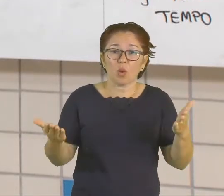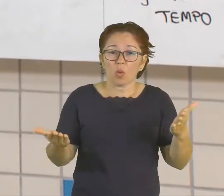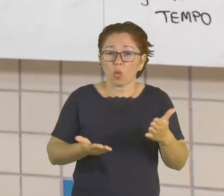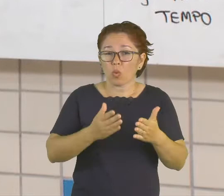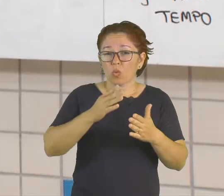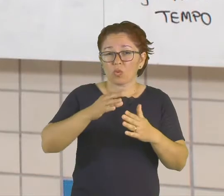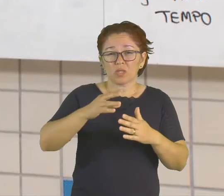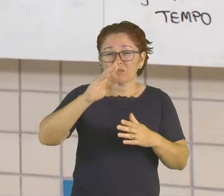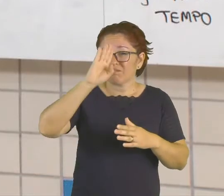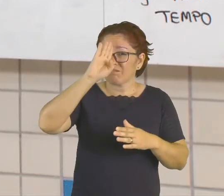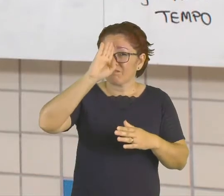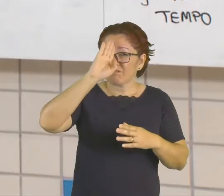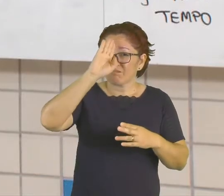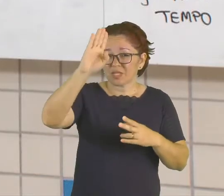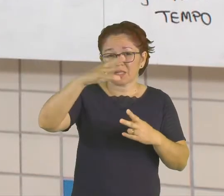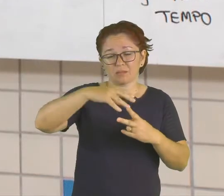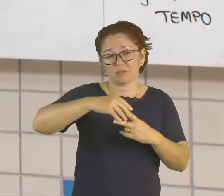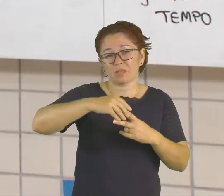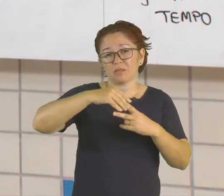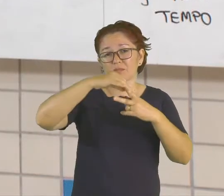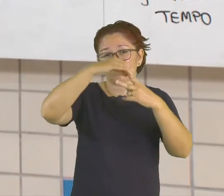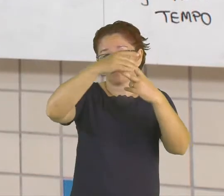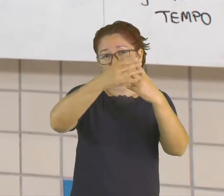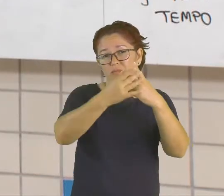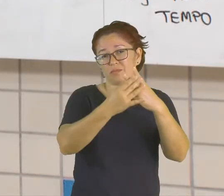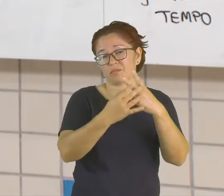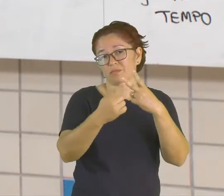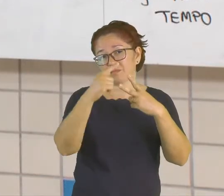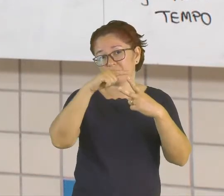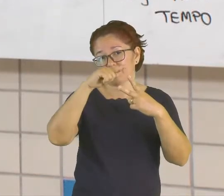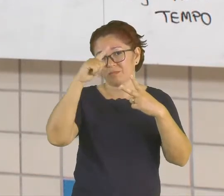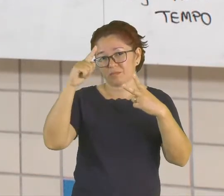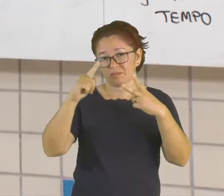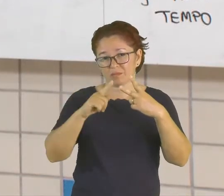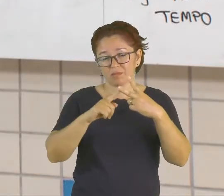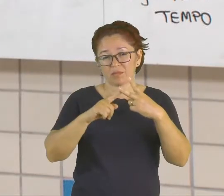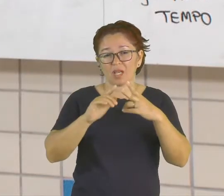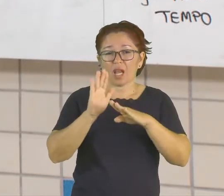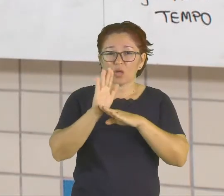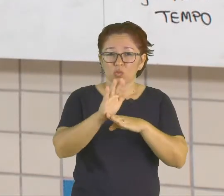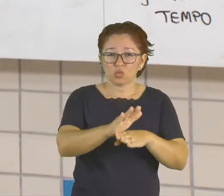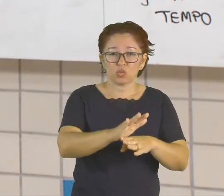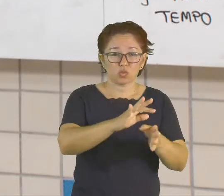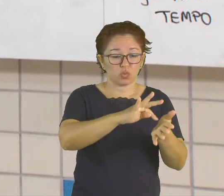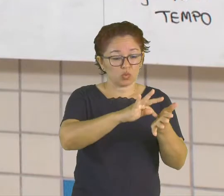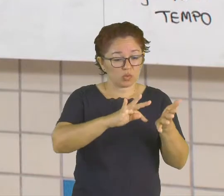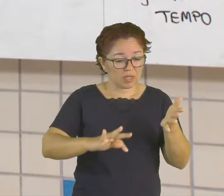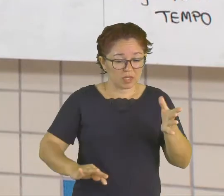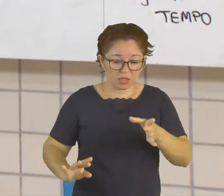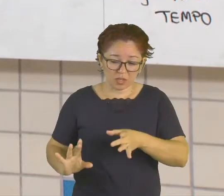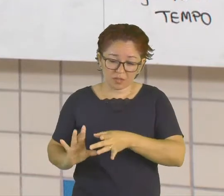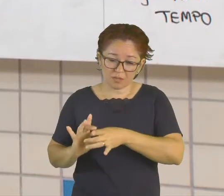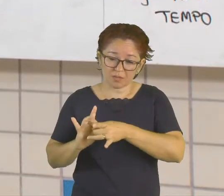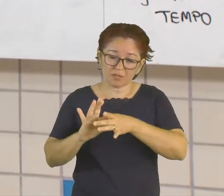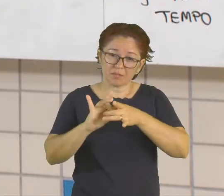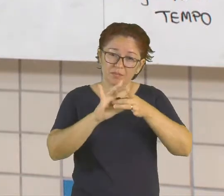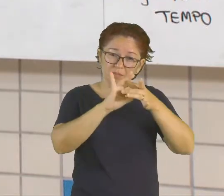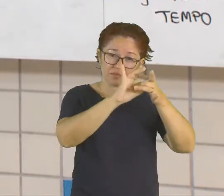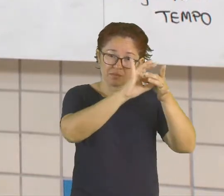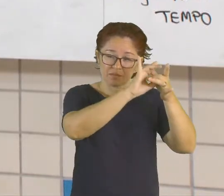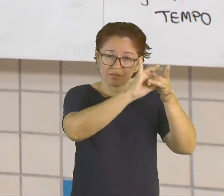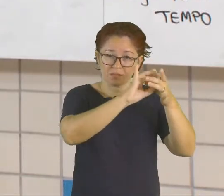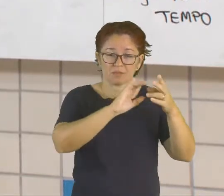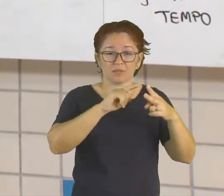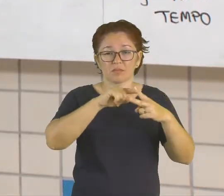são essenciais para ter coerência e coesão em qualquer texto,